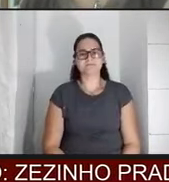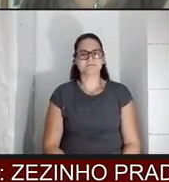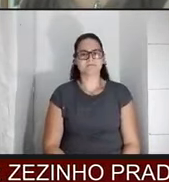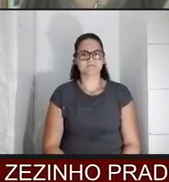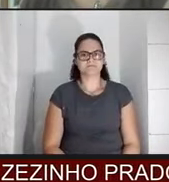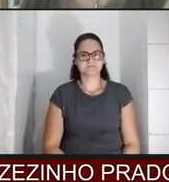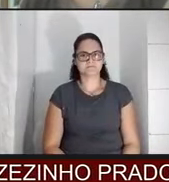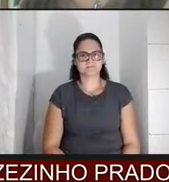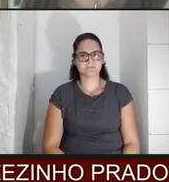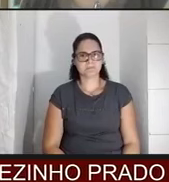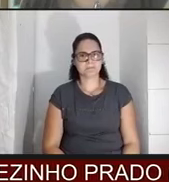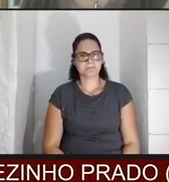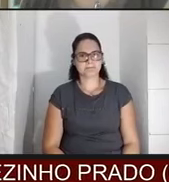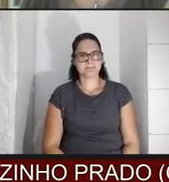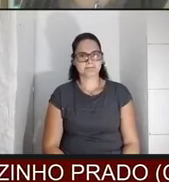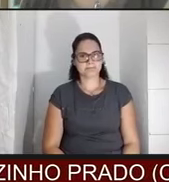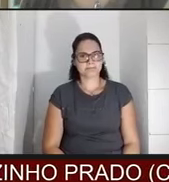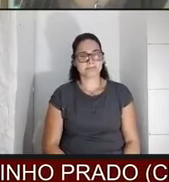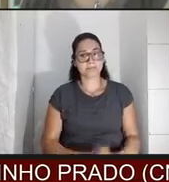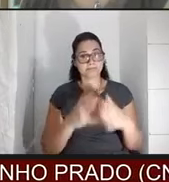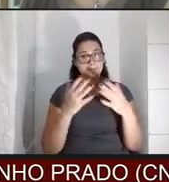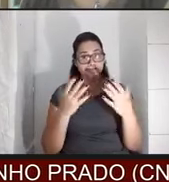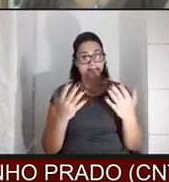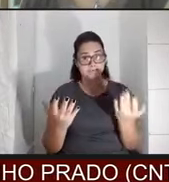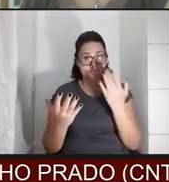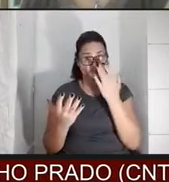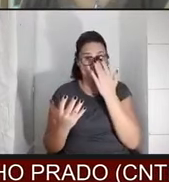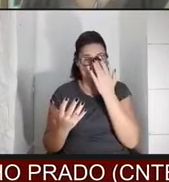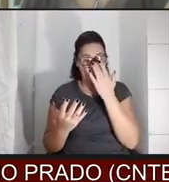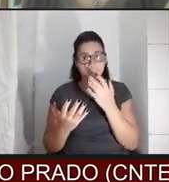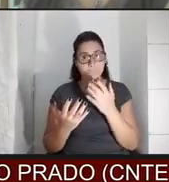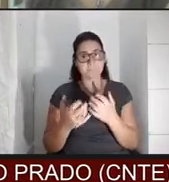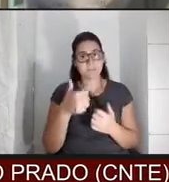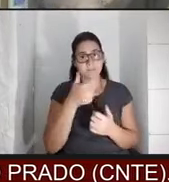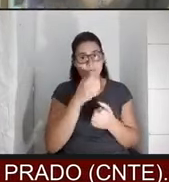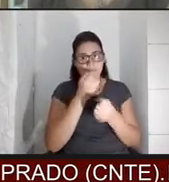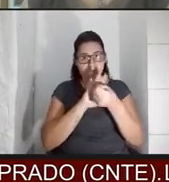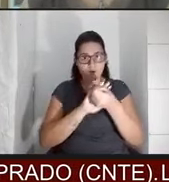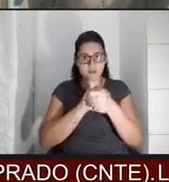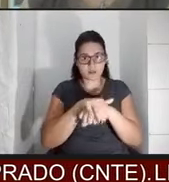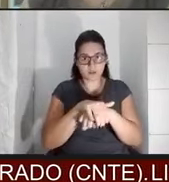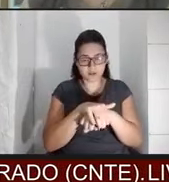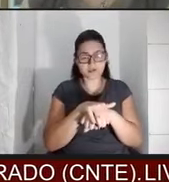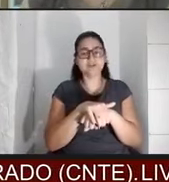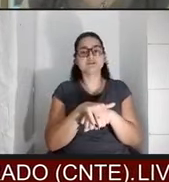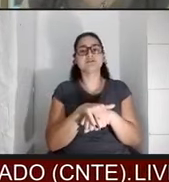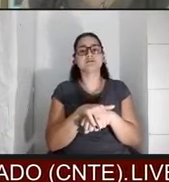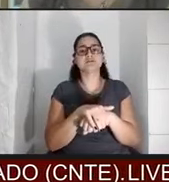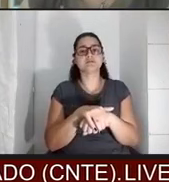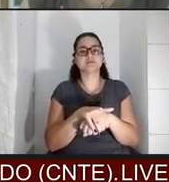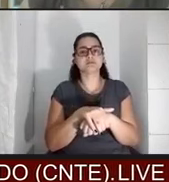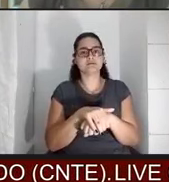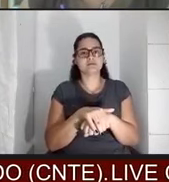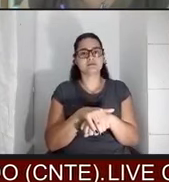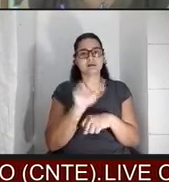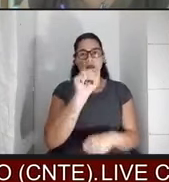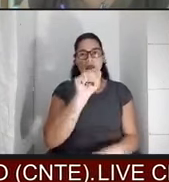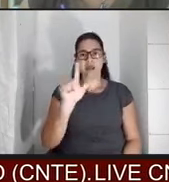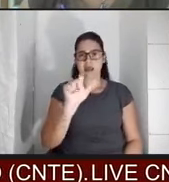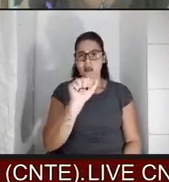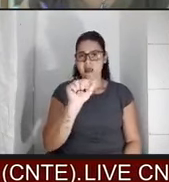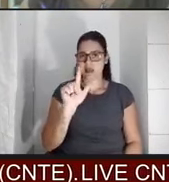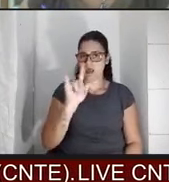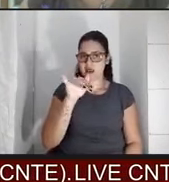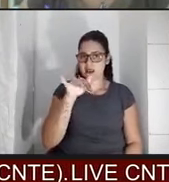lá. Primeiro, deu boa noite ali formal, né? Mas a Aline, que está aqui nos